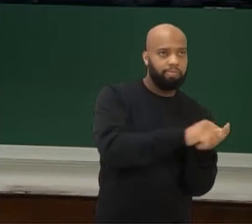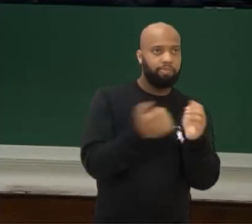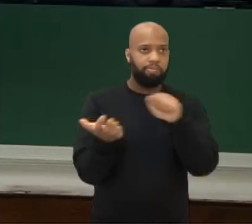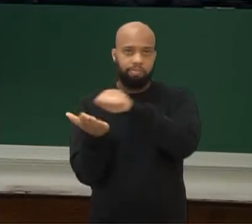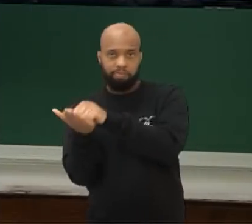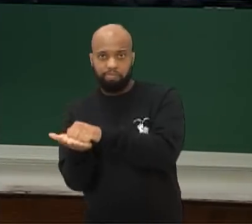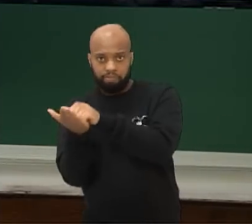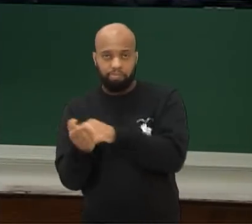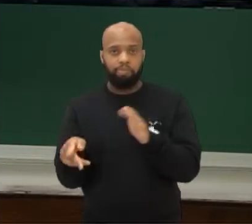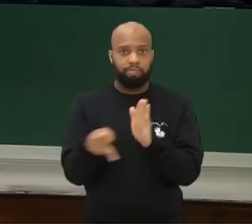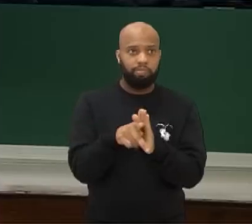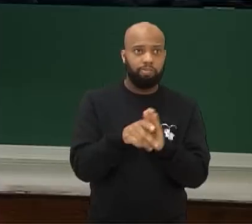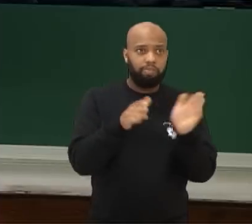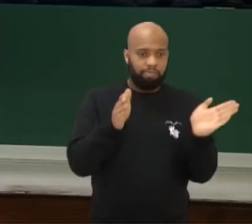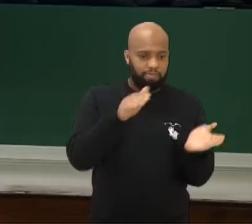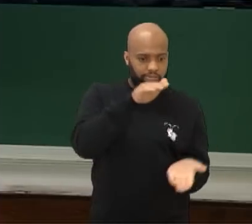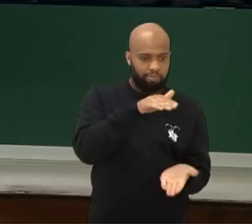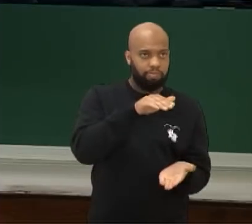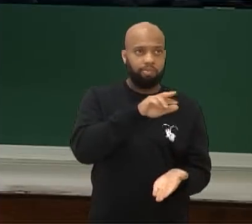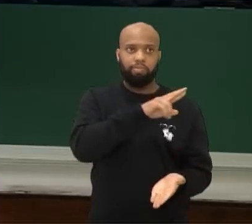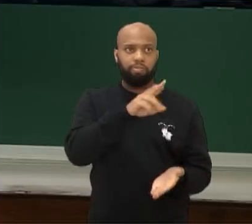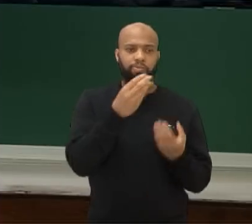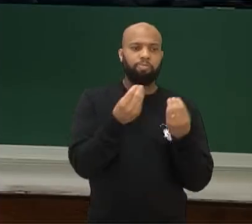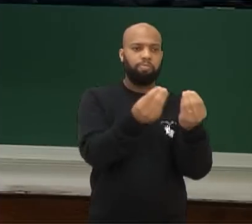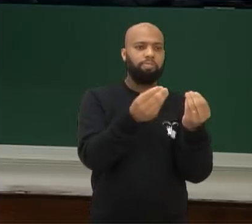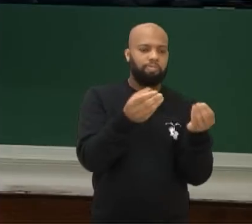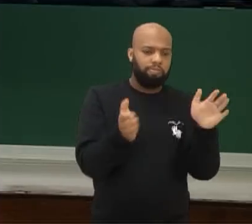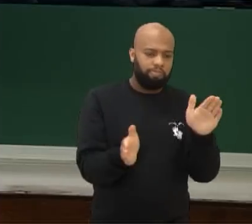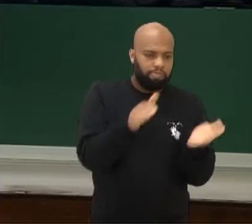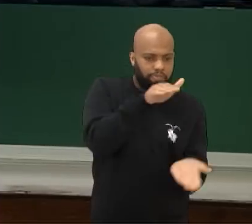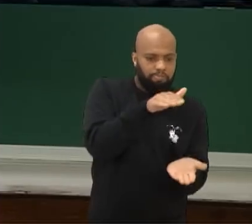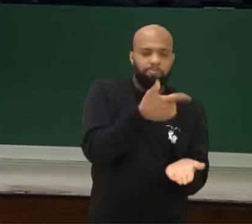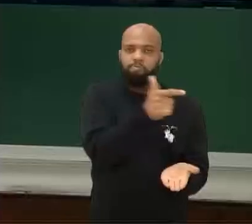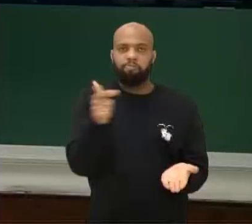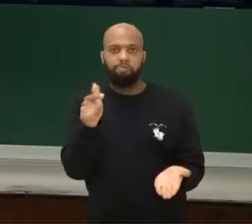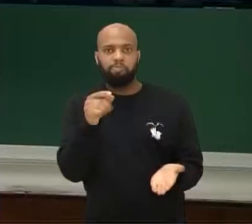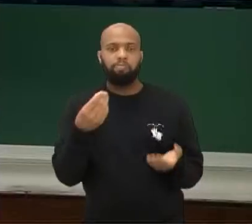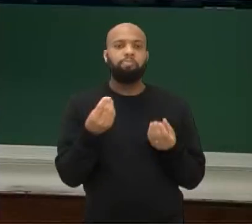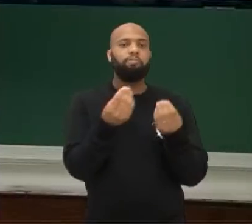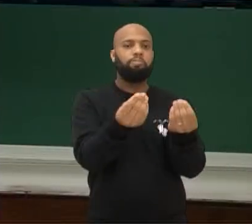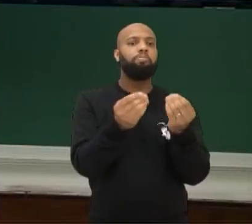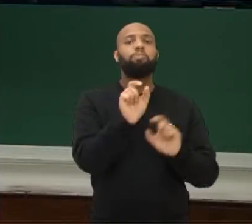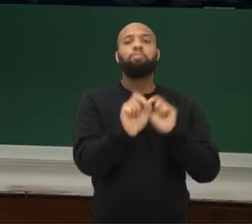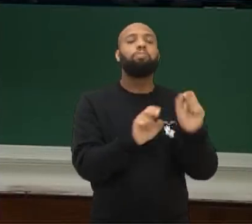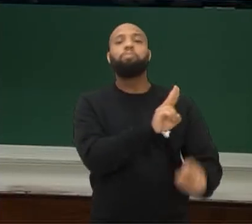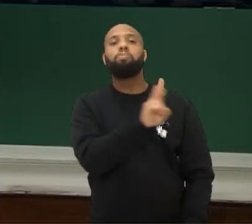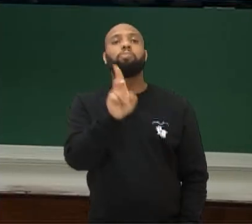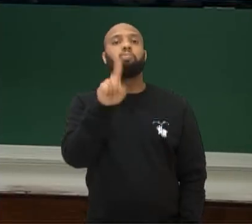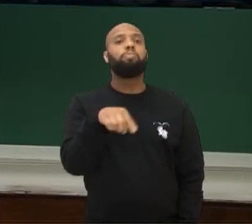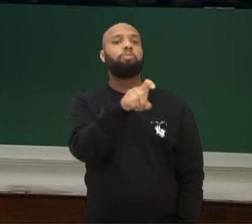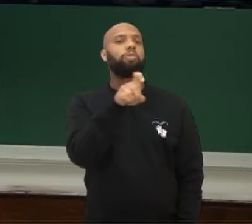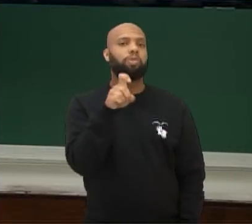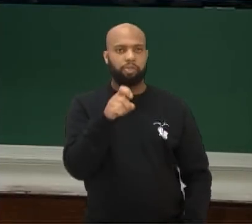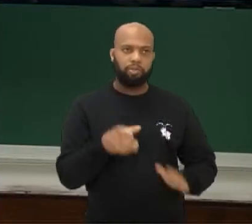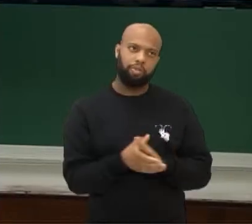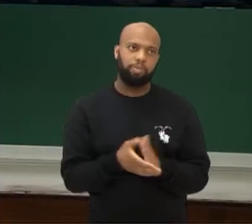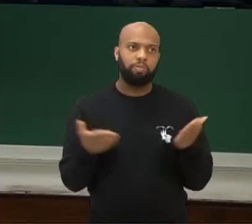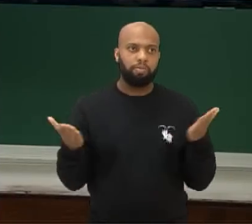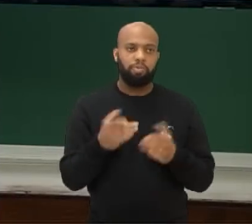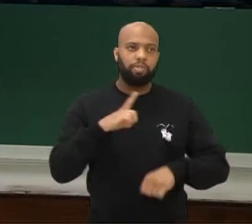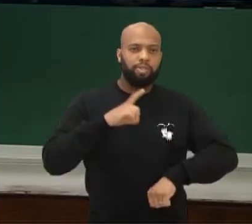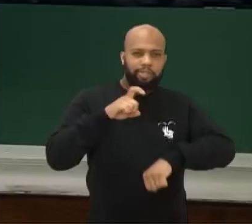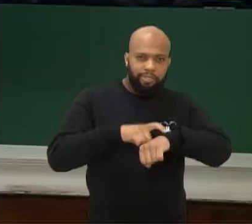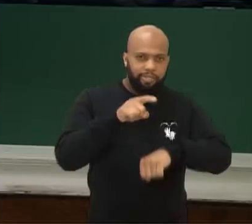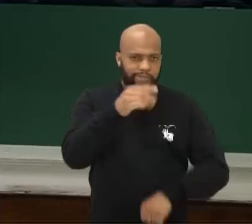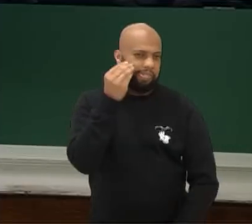cubo? Perceba que ele não colocou o valor dos cubinhos, né? Ele chamou cada cubinho desse de X. Então, um